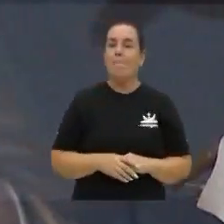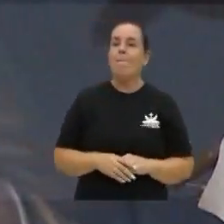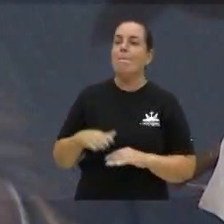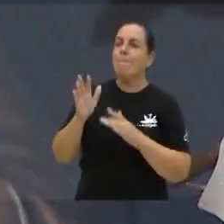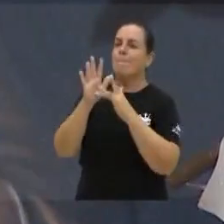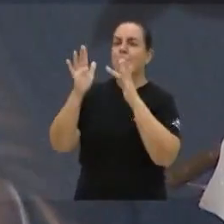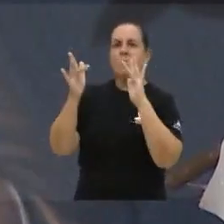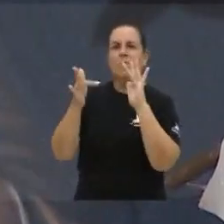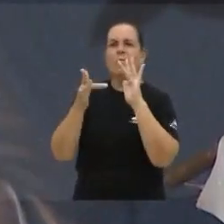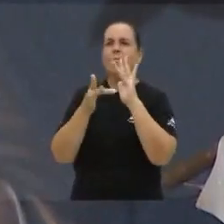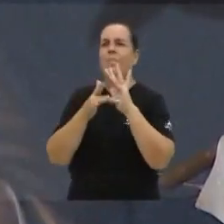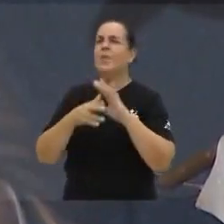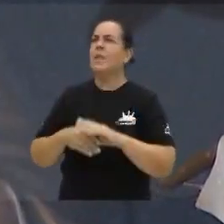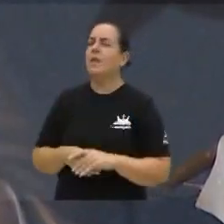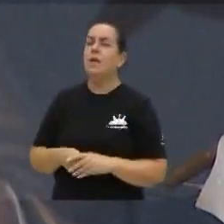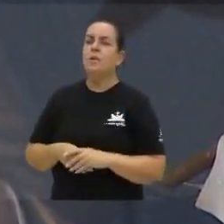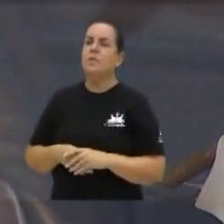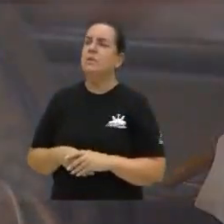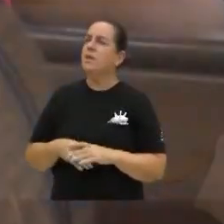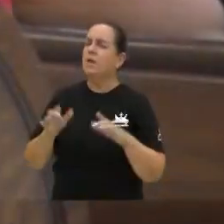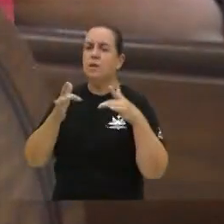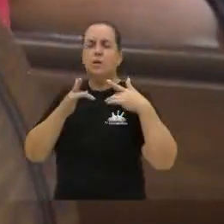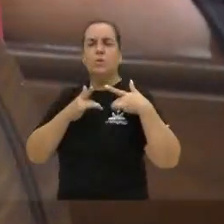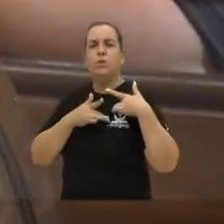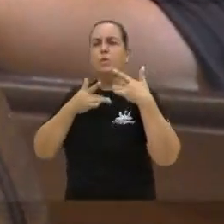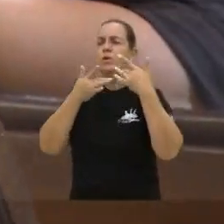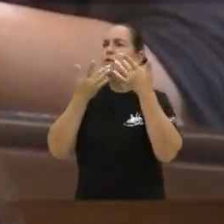poder. Jesus